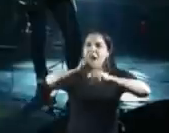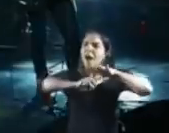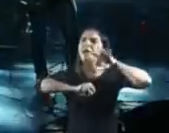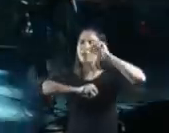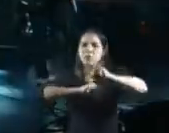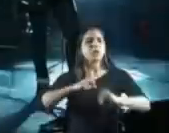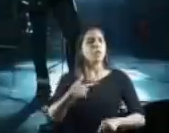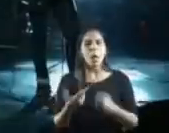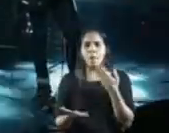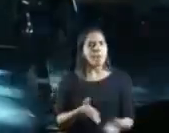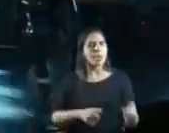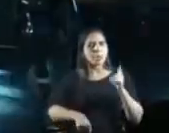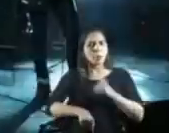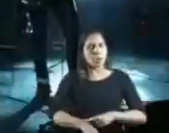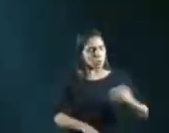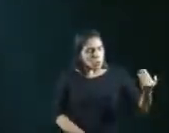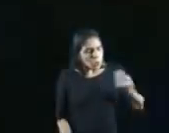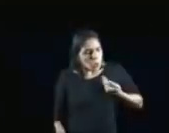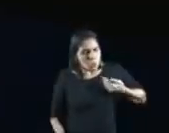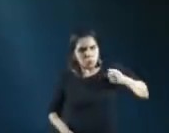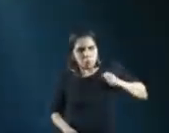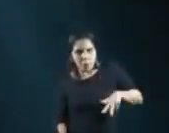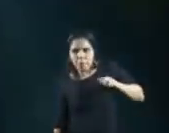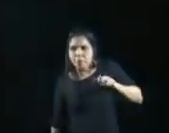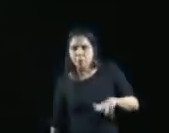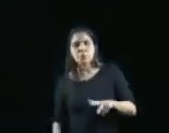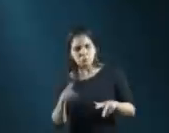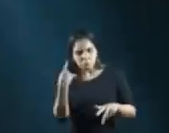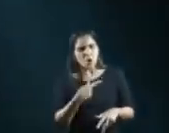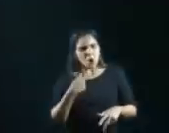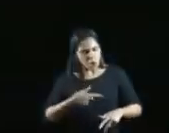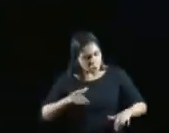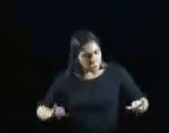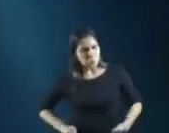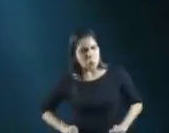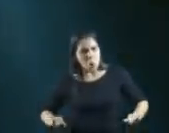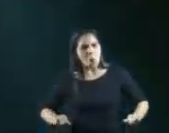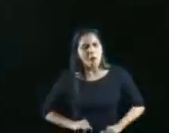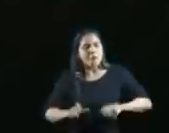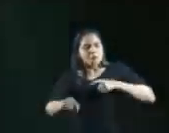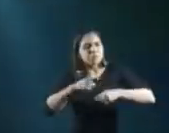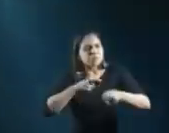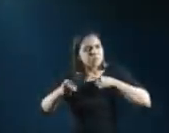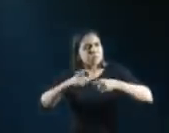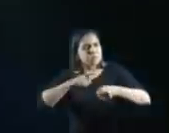sem temor os companheiros da masmorra, heróis supremos da batalha.